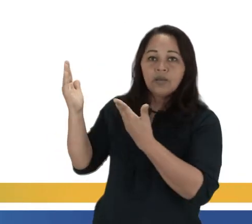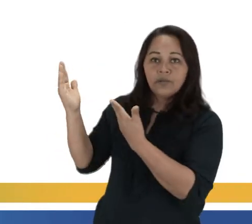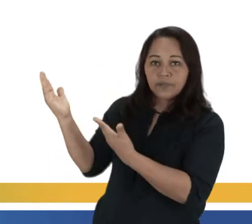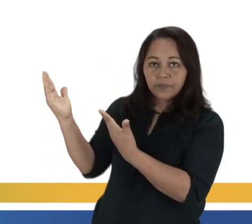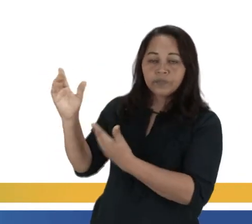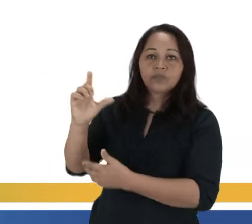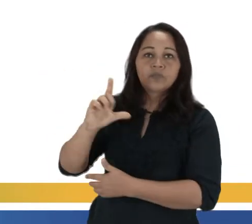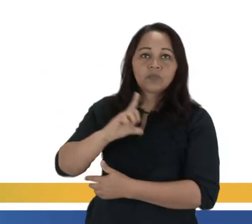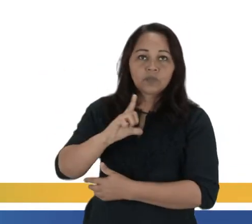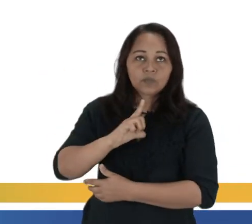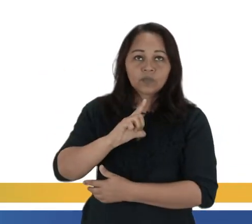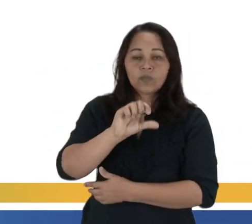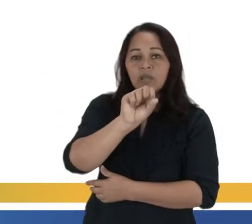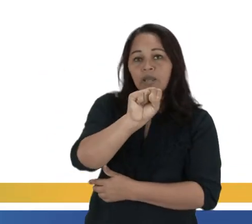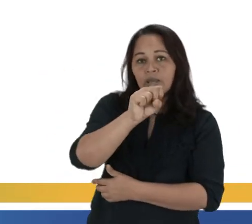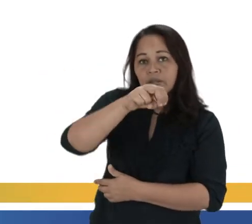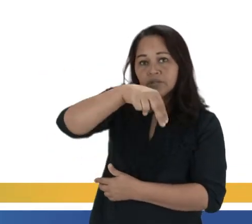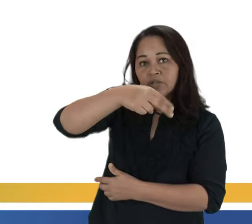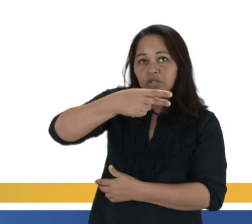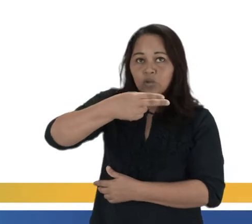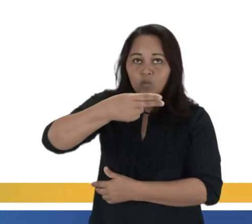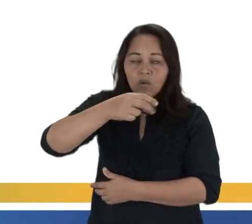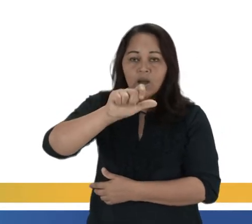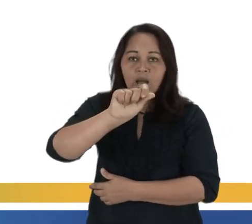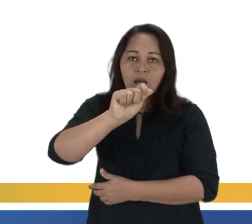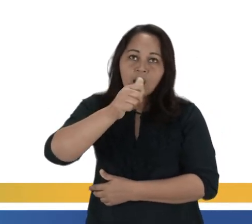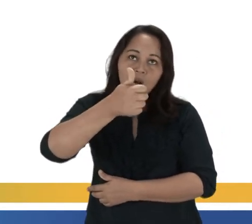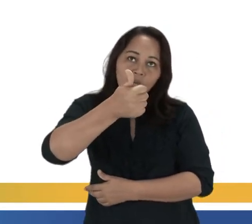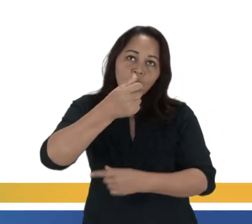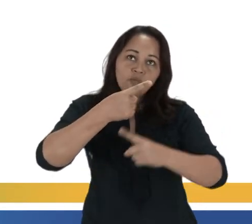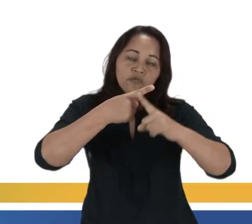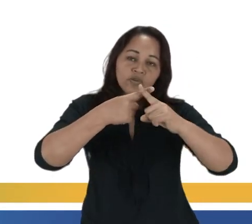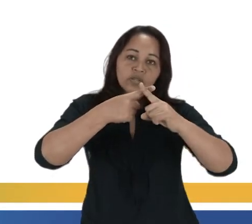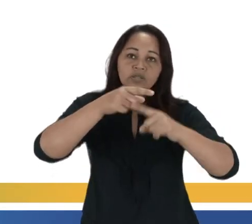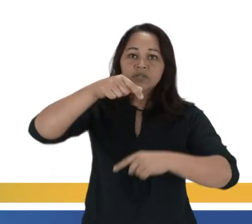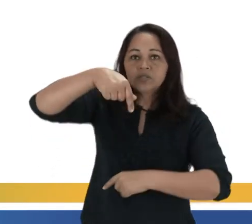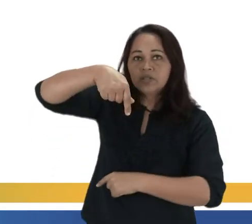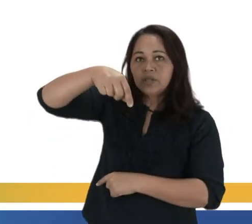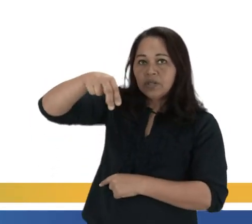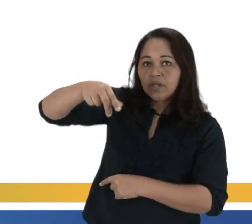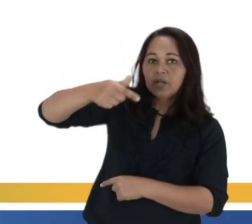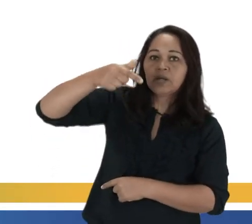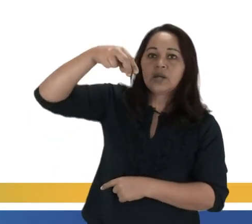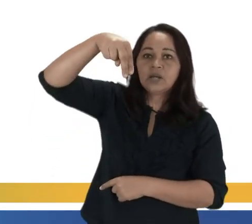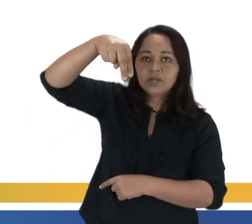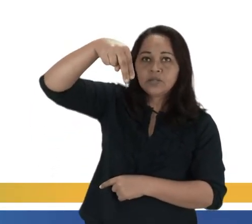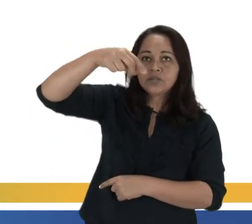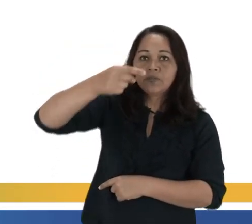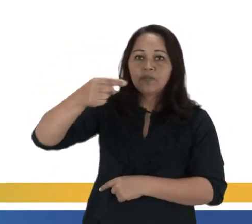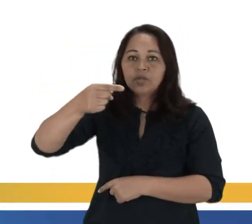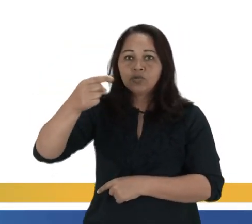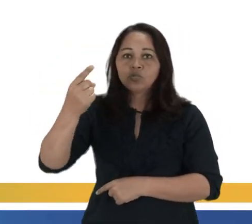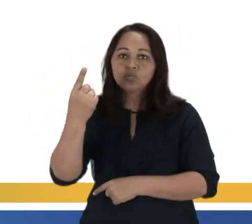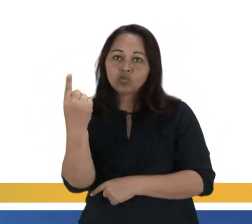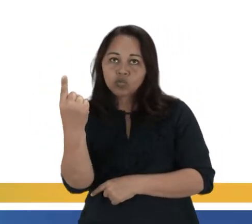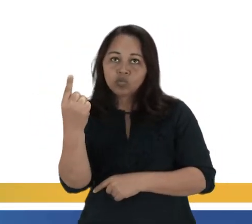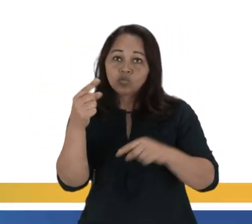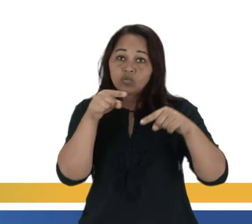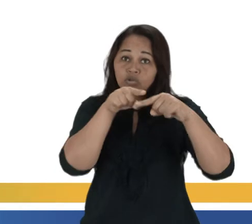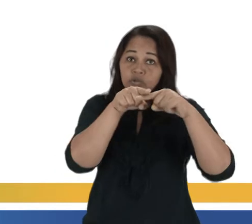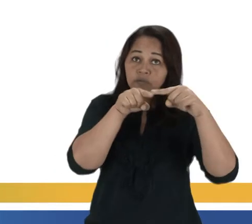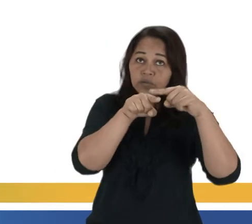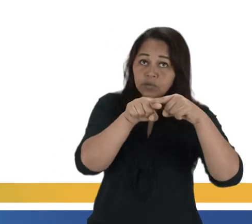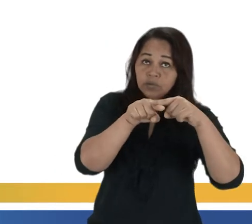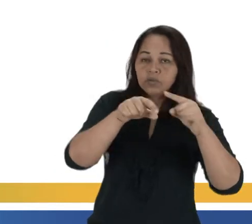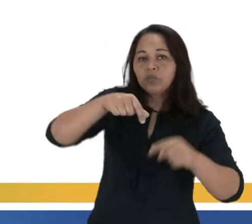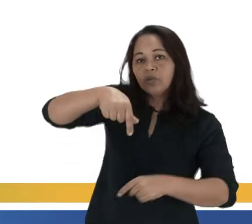uso dessa expressão. S de n é igual a 1 vezes Q elevado a n menos 1,